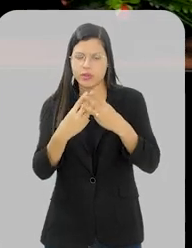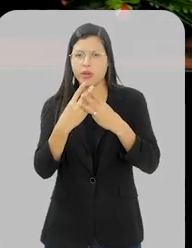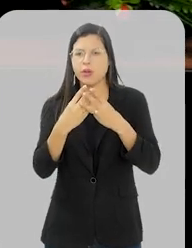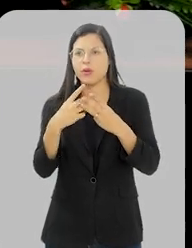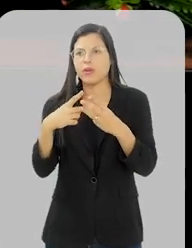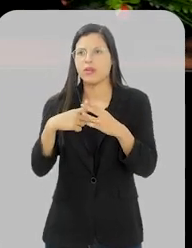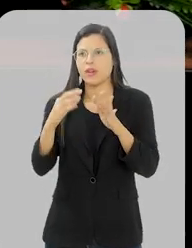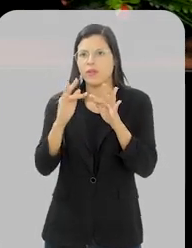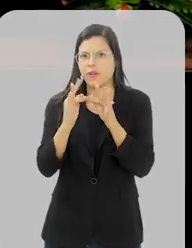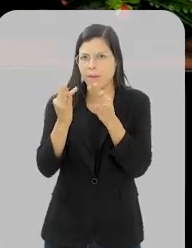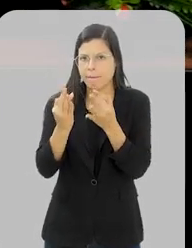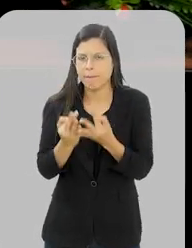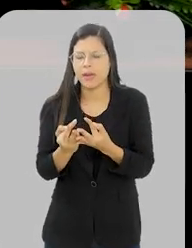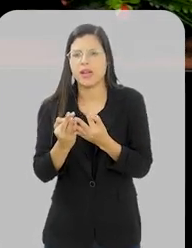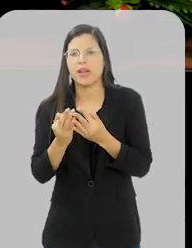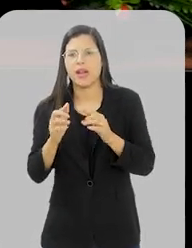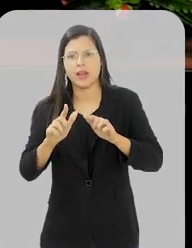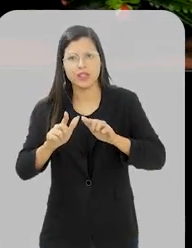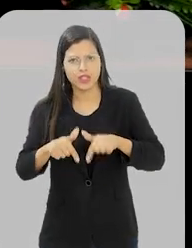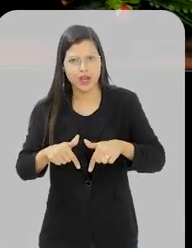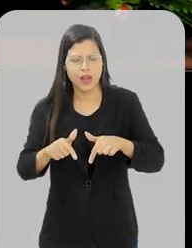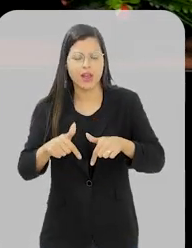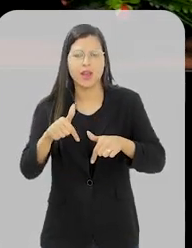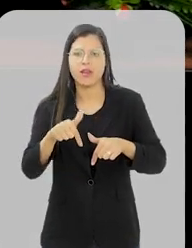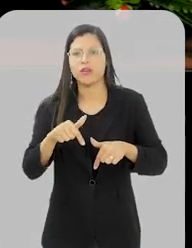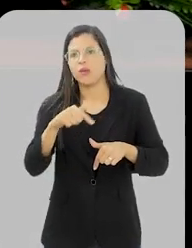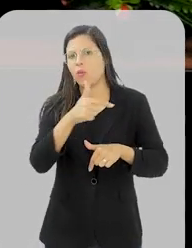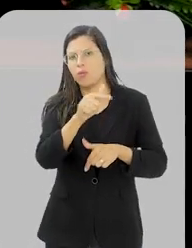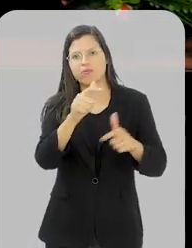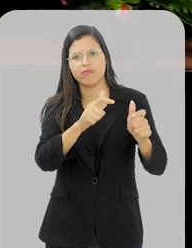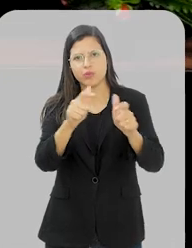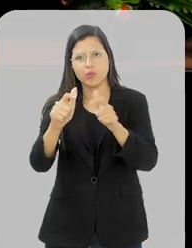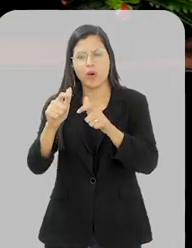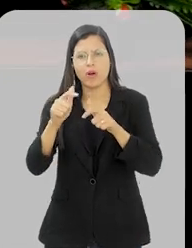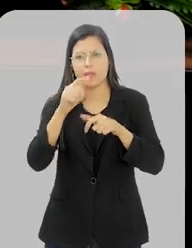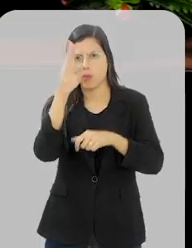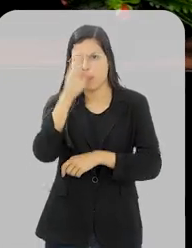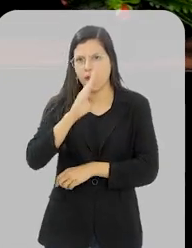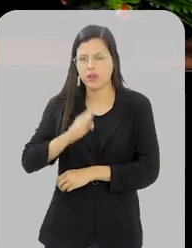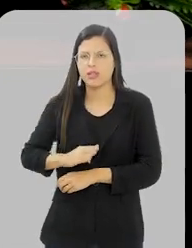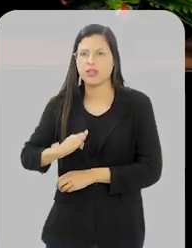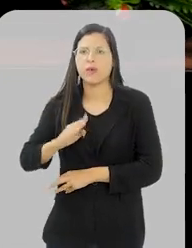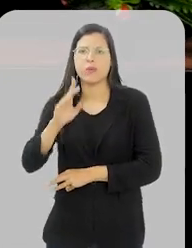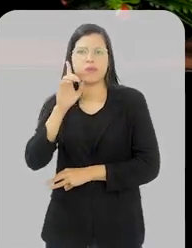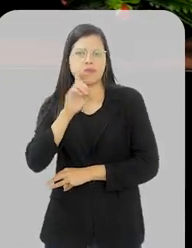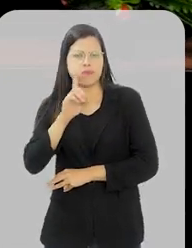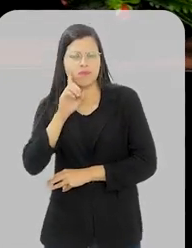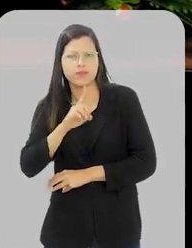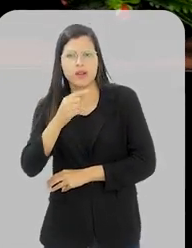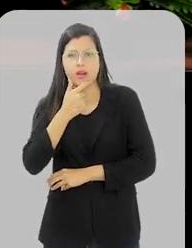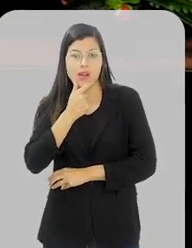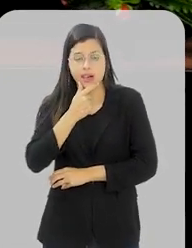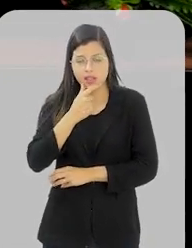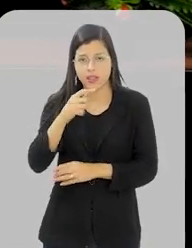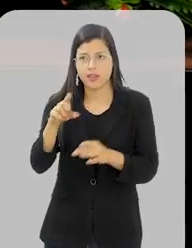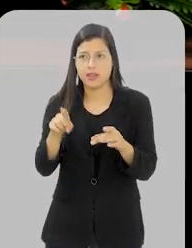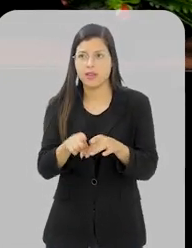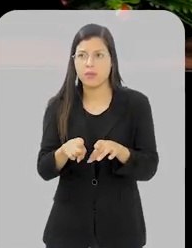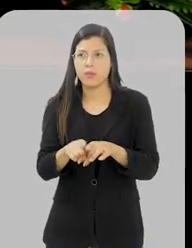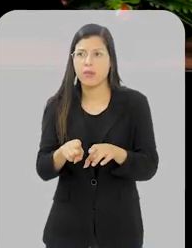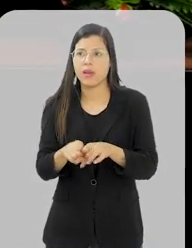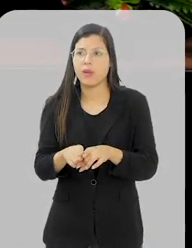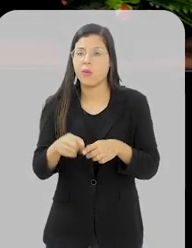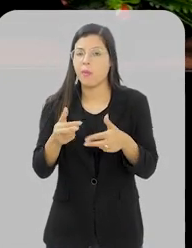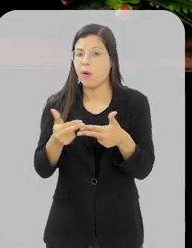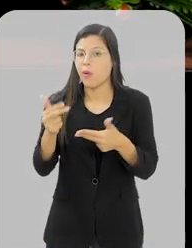mundo inteiro tem o parentes em Israel Tem parentes em outros lugares do Brasil tem parentes nos Estados Unidos na Inglaterra tem até uma